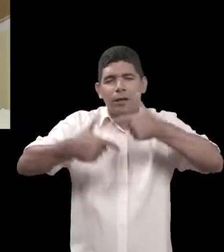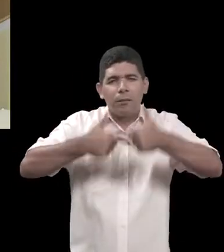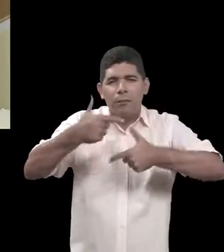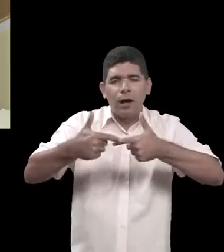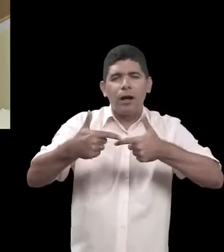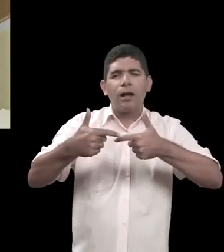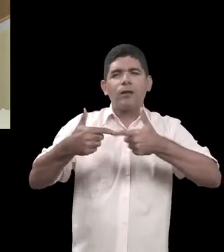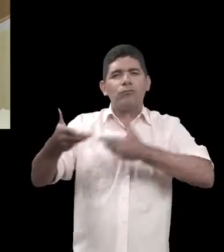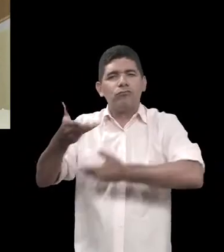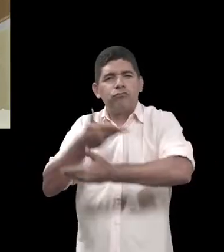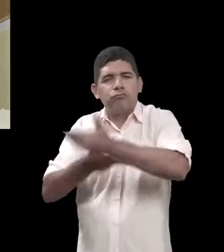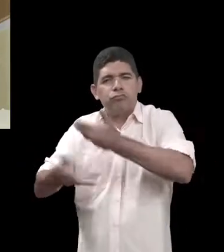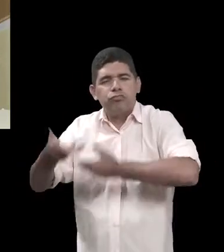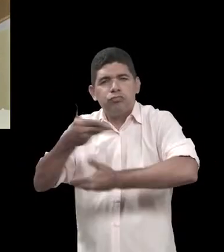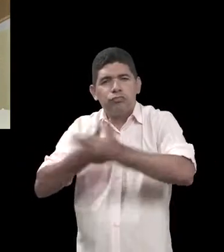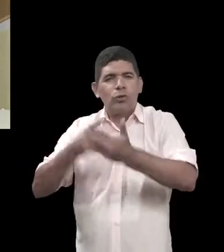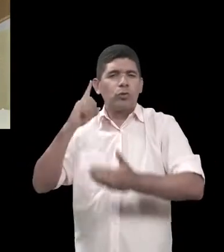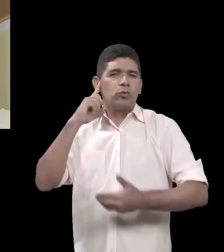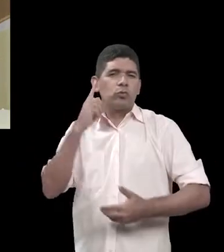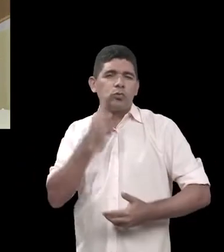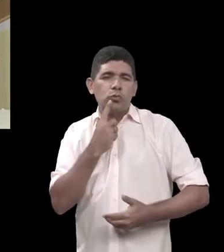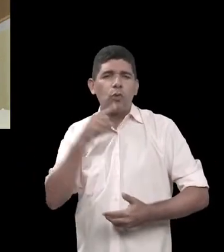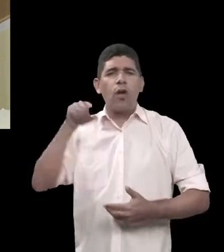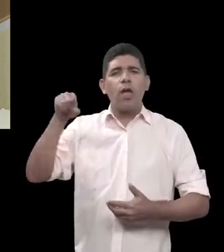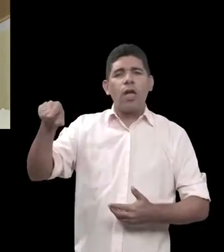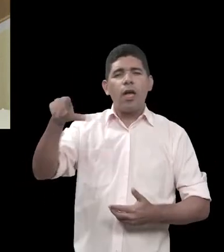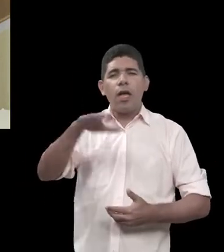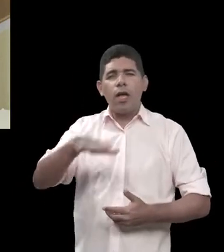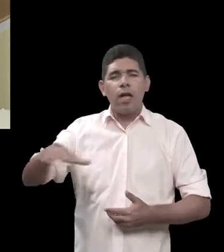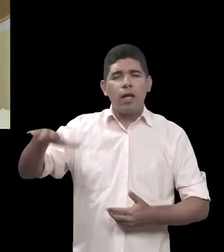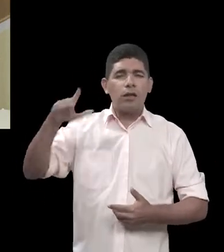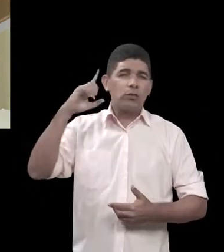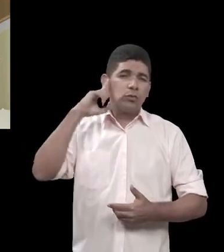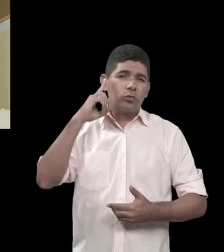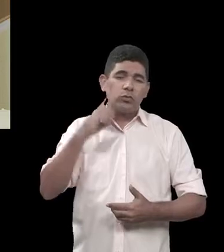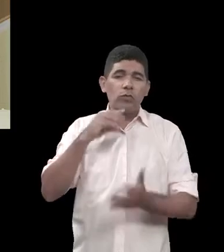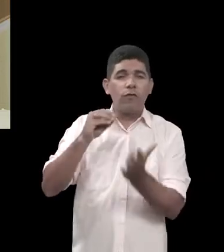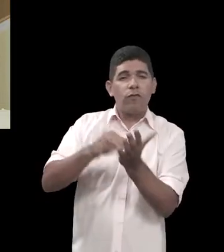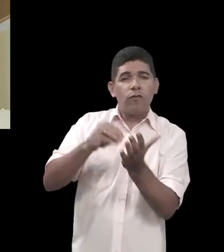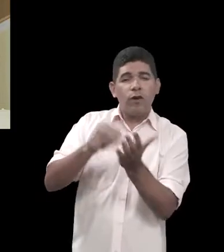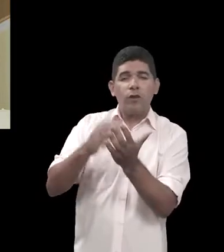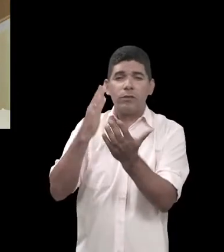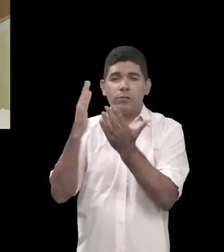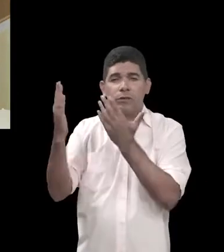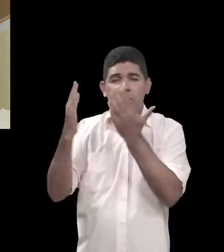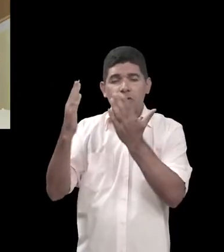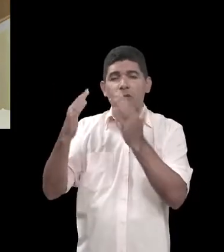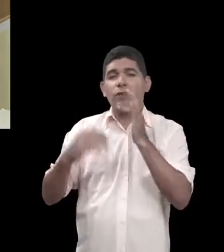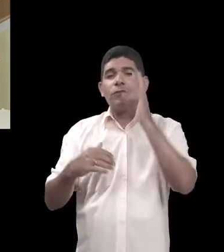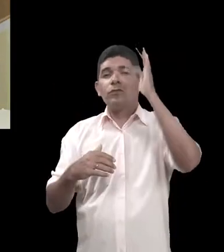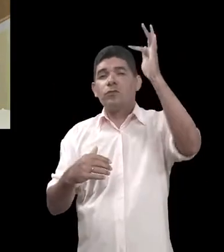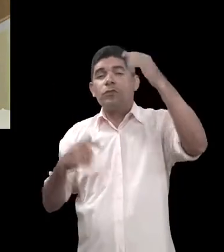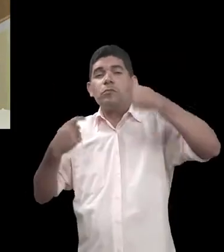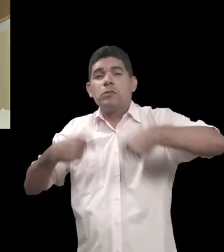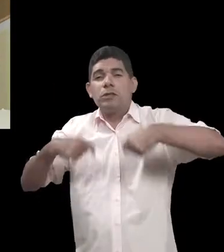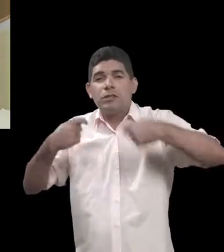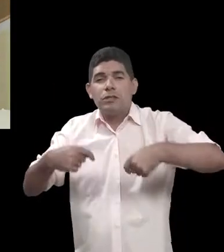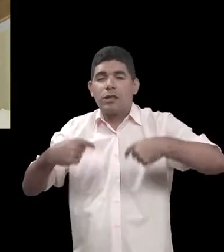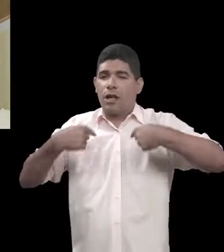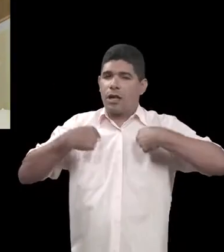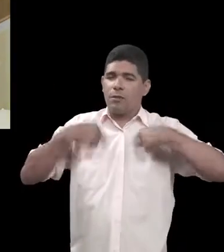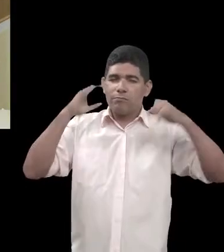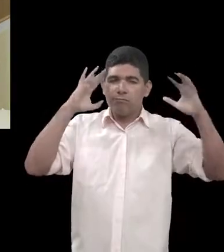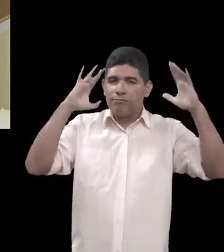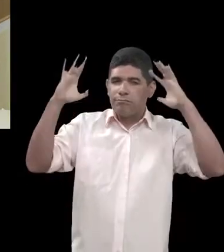população desassistida aí, que não está tendo acesso aos serviços psicológicos, caso precise. E partindo disso, eu comecei a buscar um